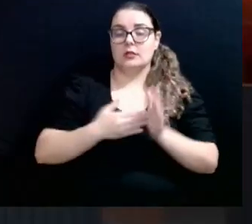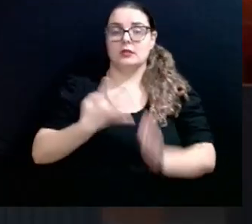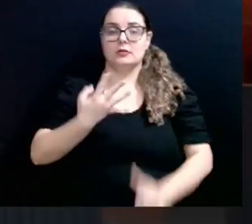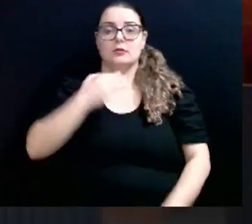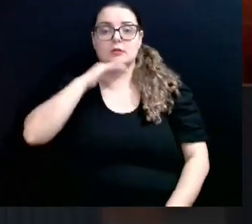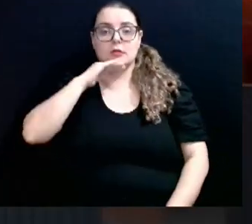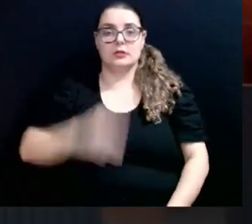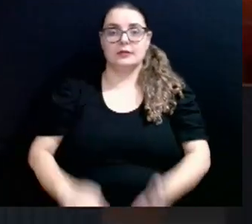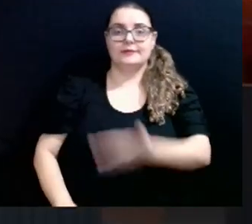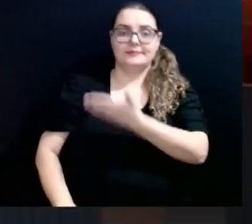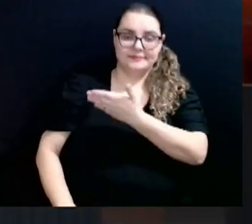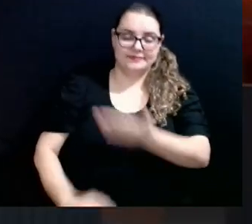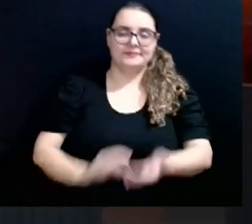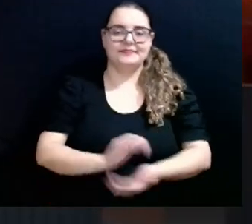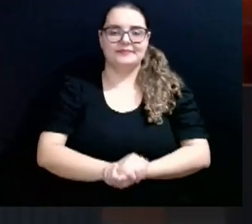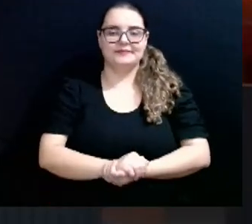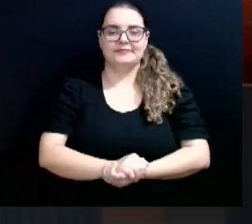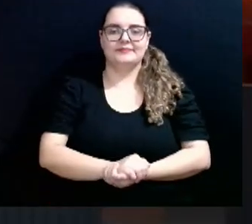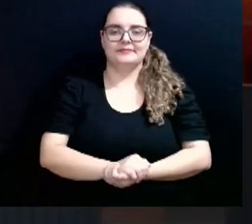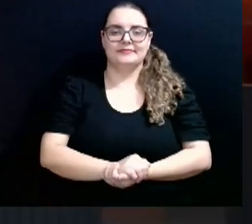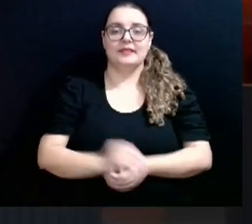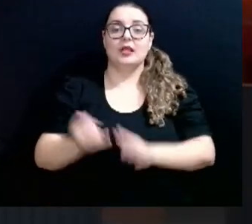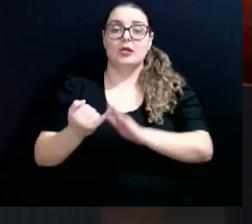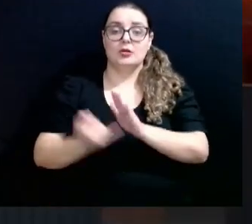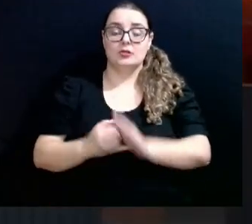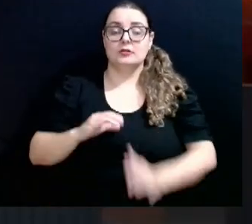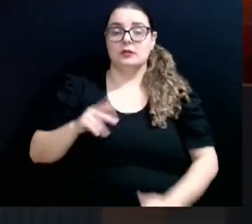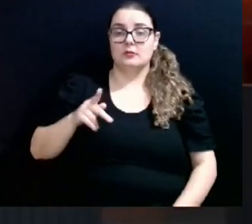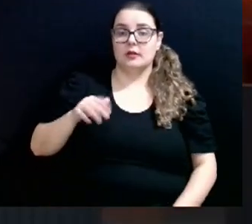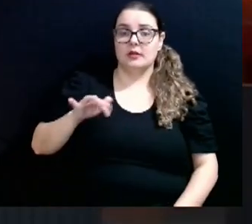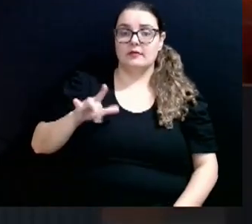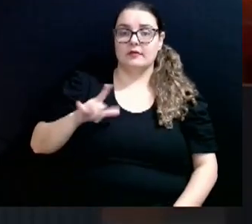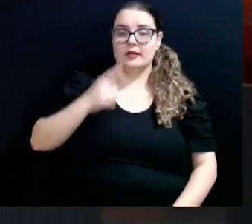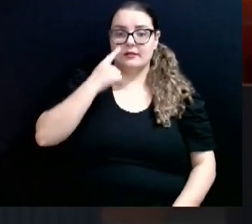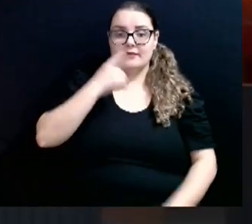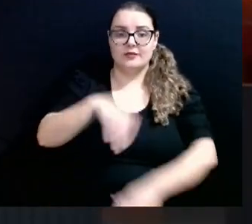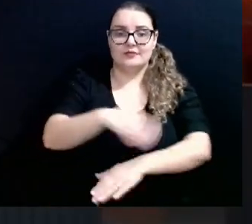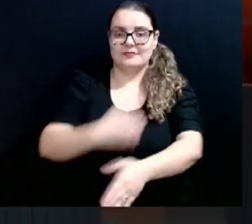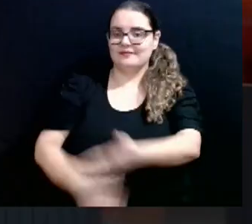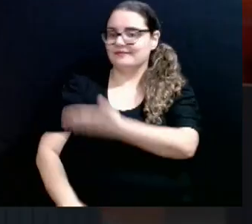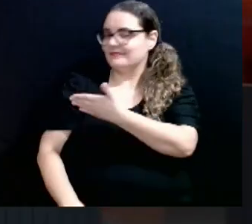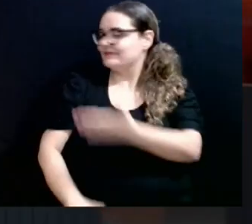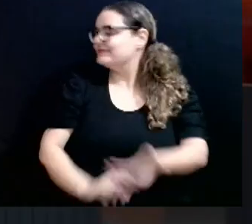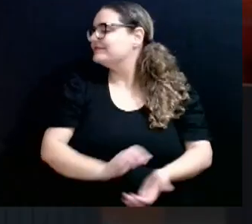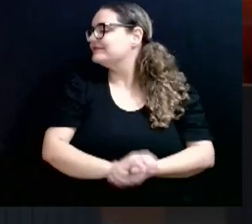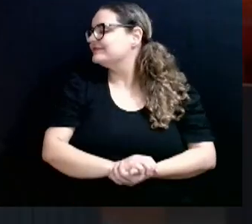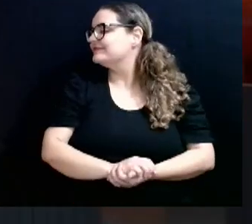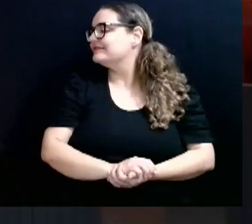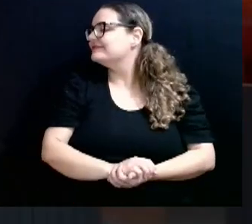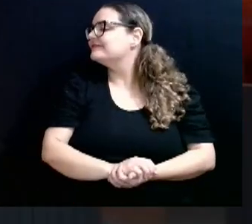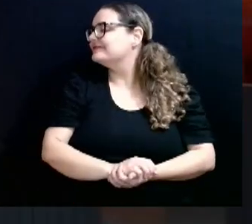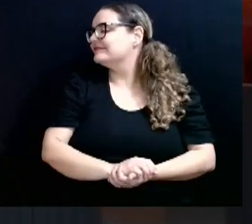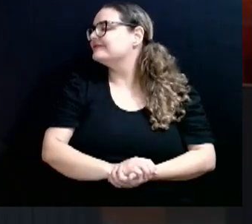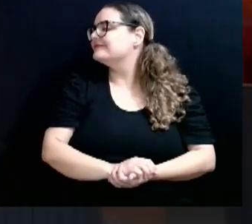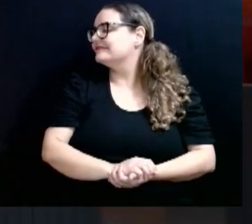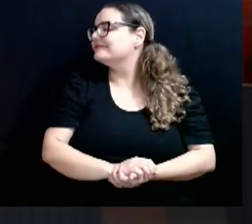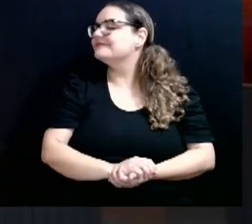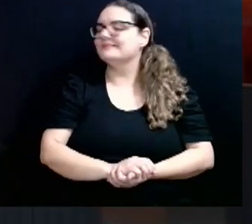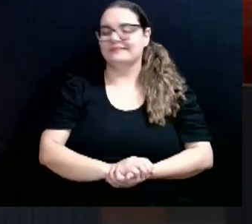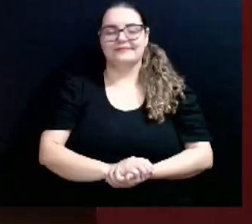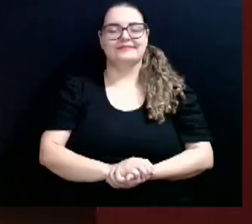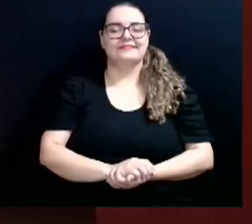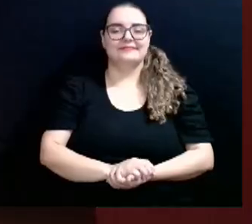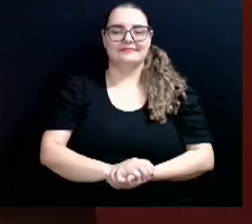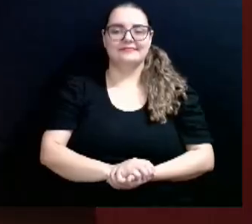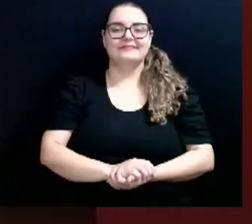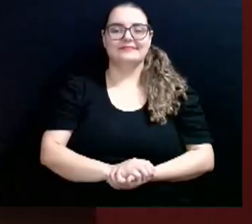da tarde. E o Instituto CPFL fica na rua Jorge Figueiredo Correia, número 1632, no Chácara